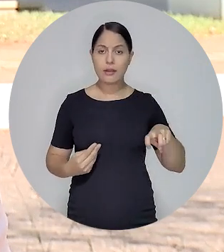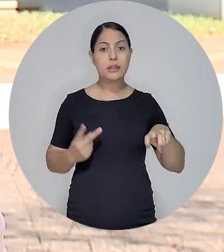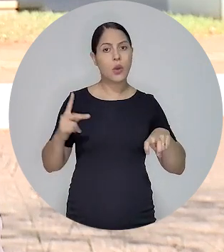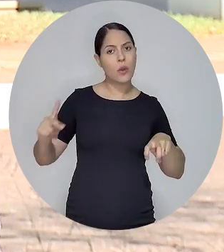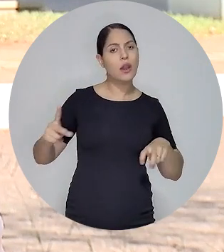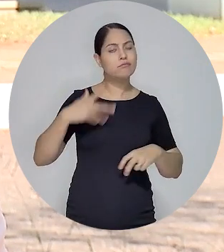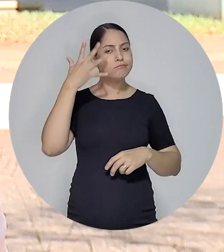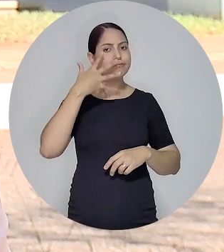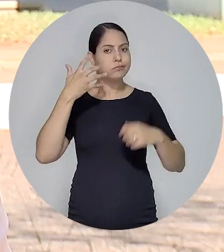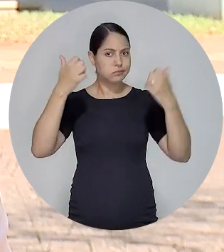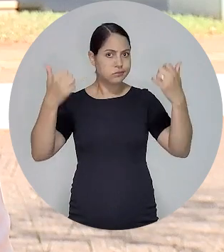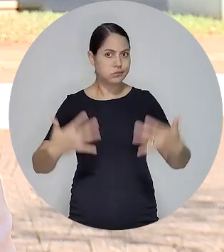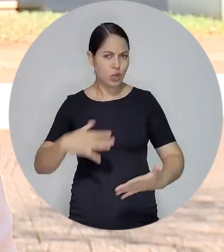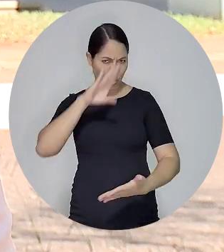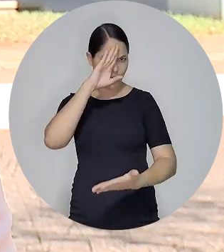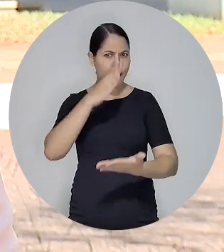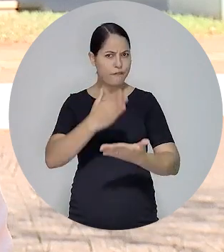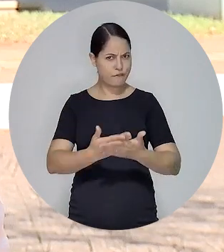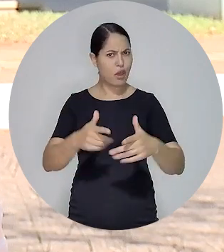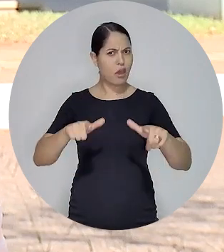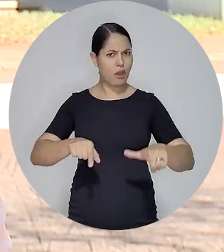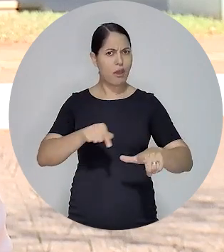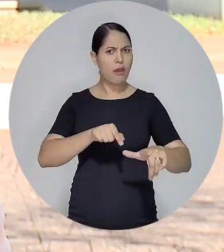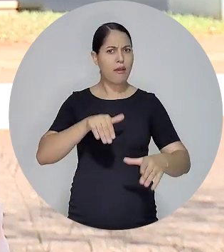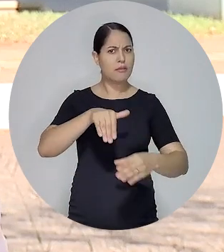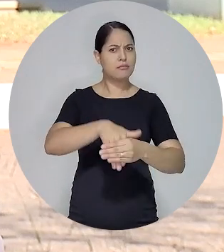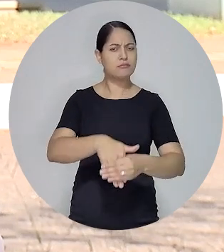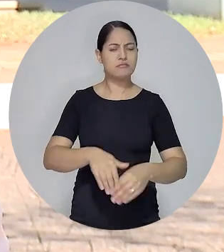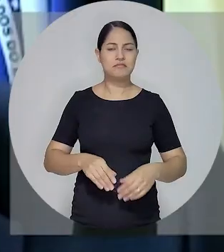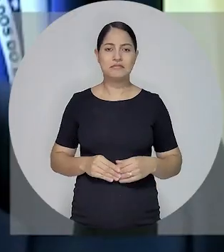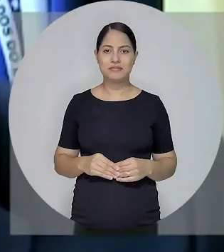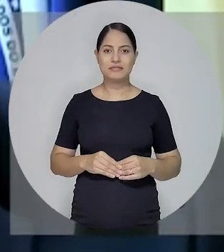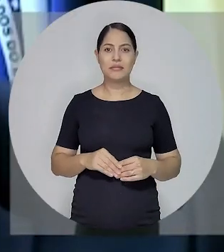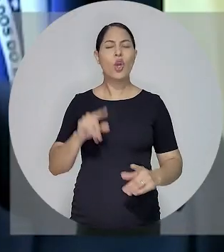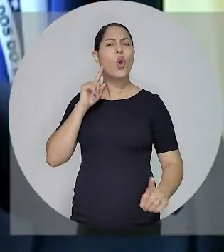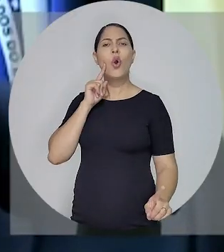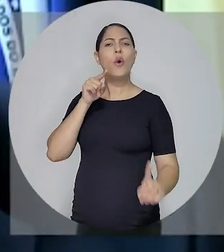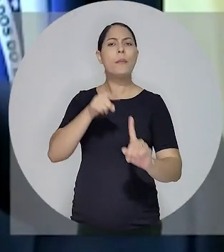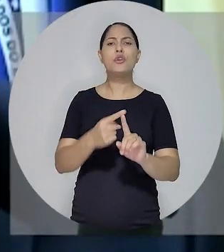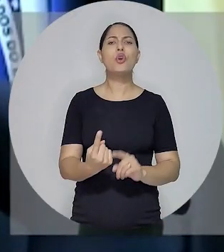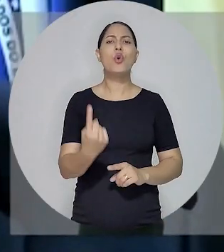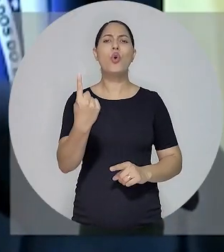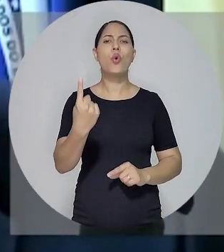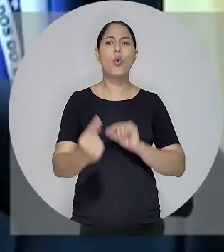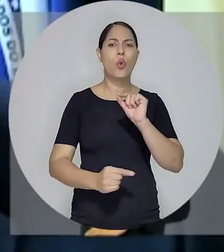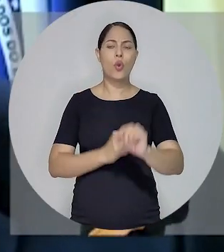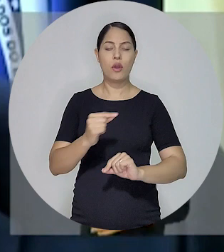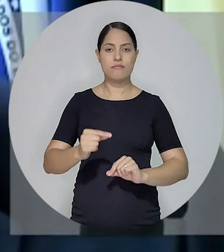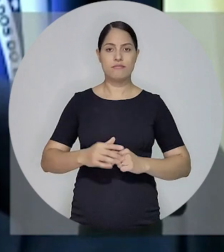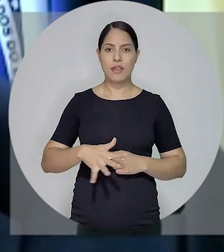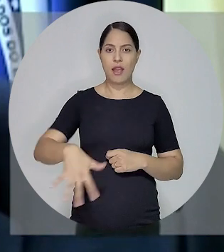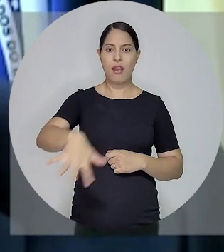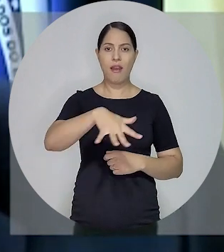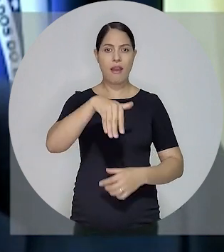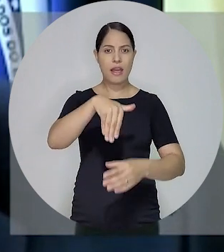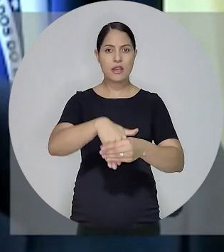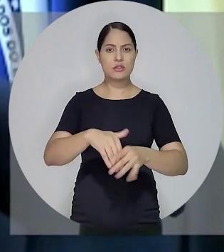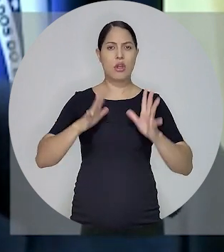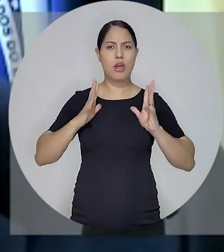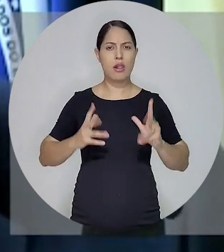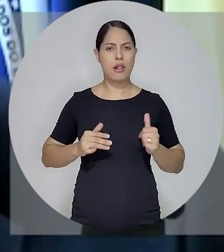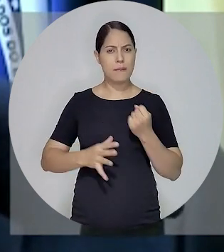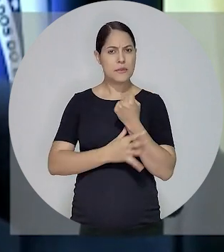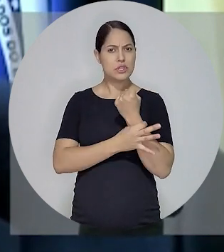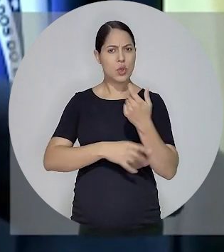entidade com as eleições democráticas e a confiança nas urnas. O objetivo é um só. Precisamos de um ambiente